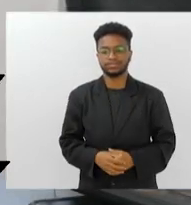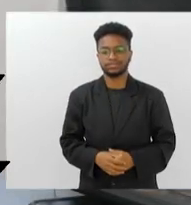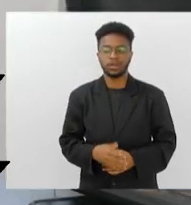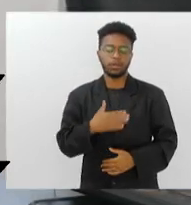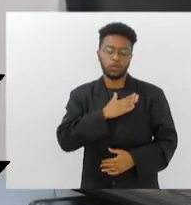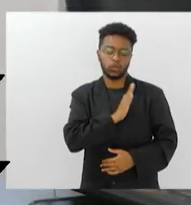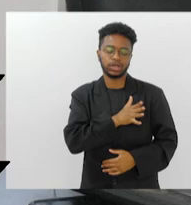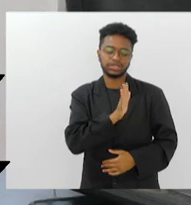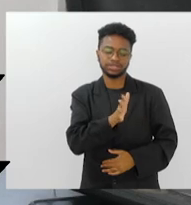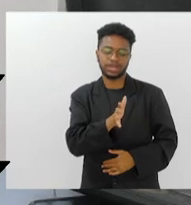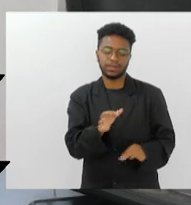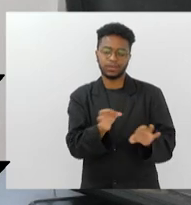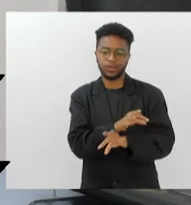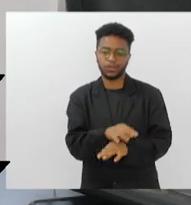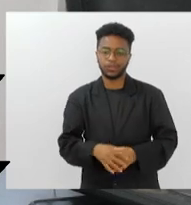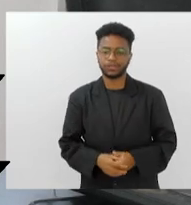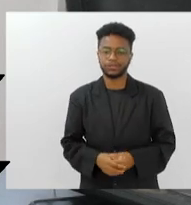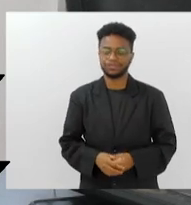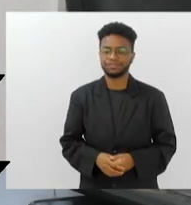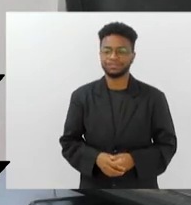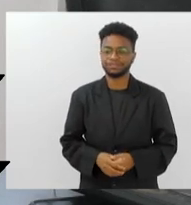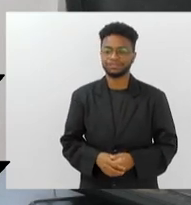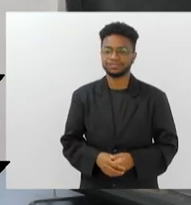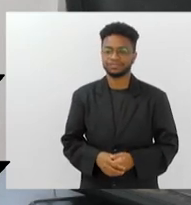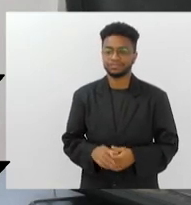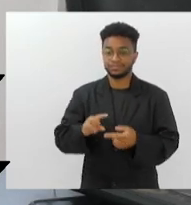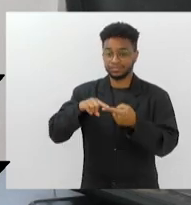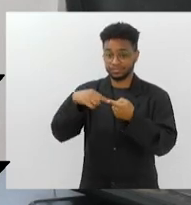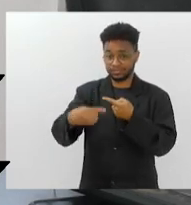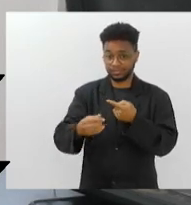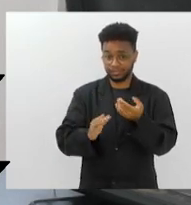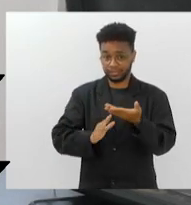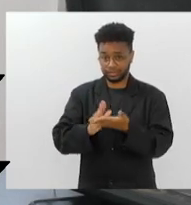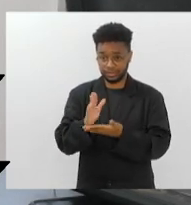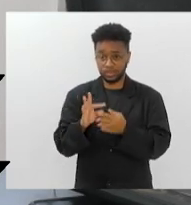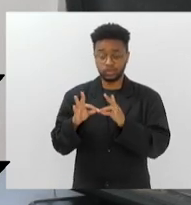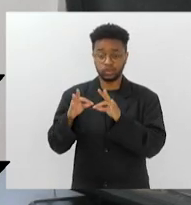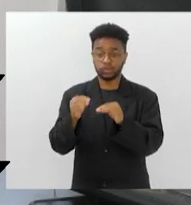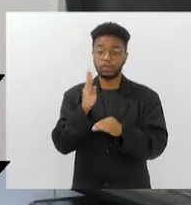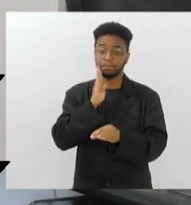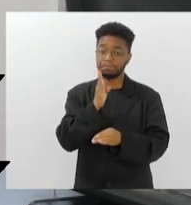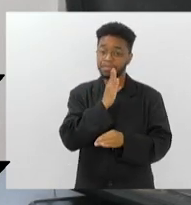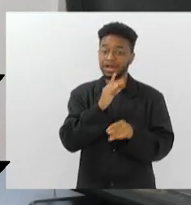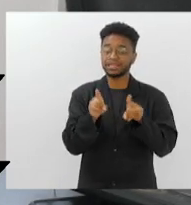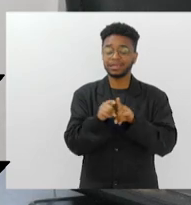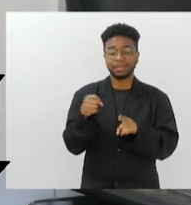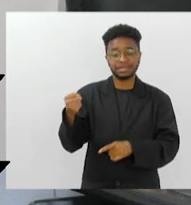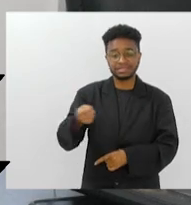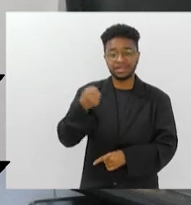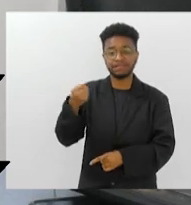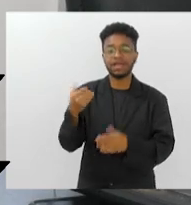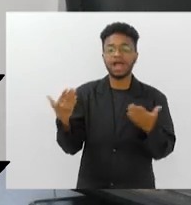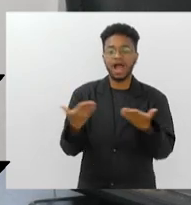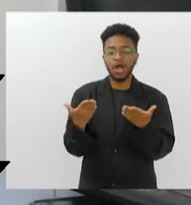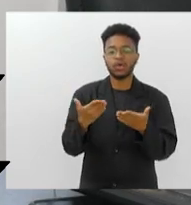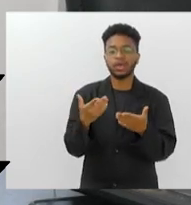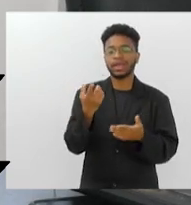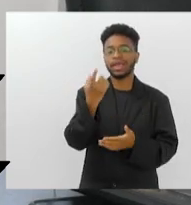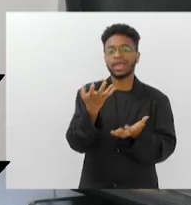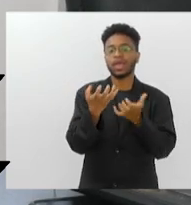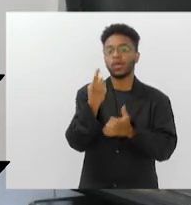já é assim Car do Renan Depois de aprovar todos os bares e cervejas resolveu tirar uma semana com